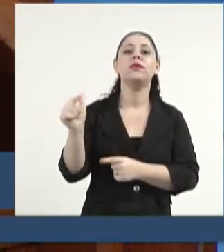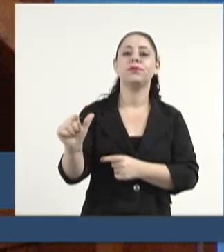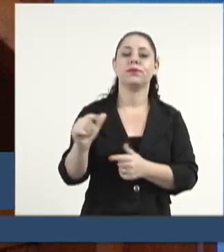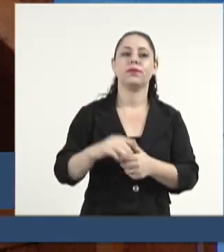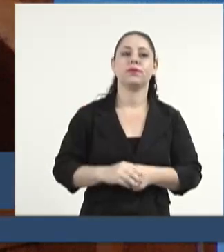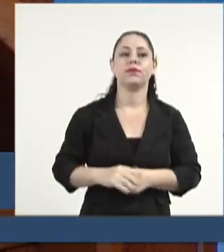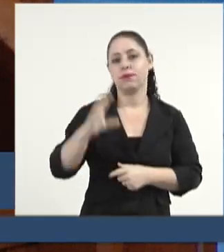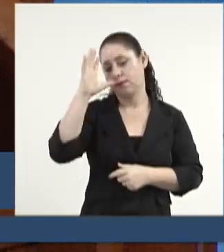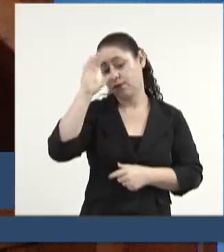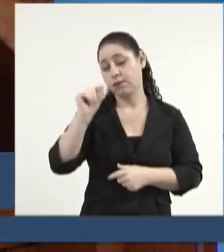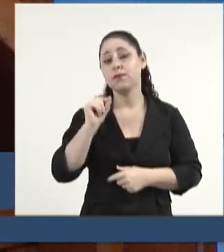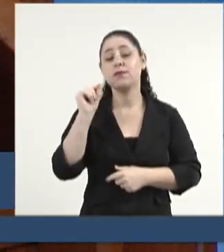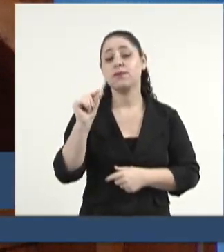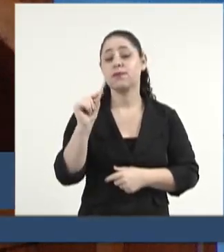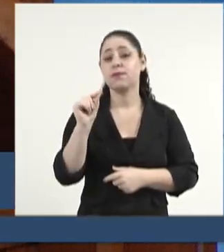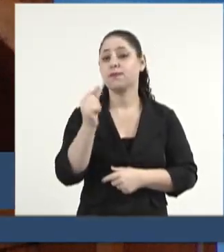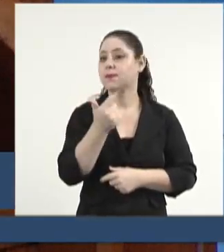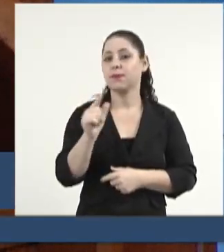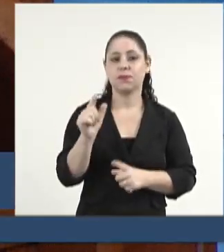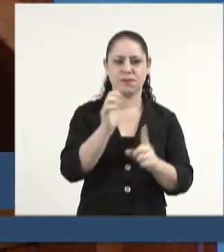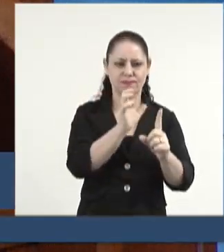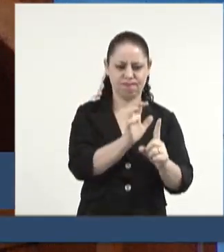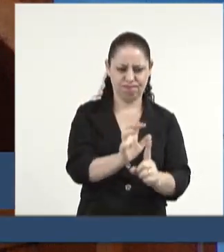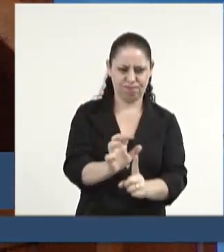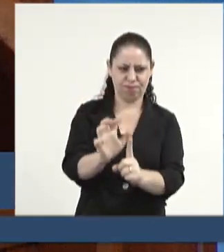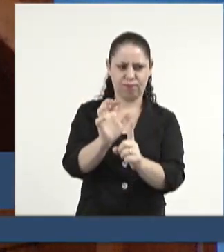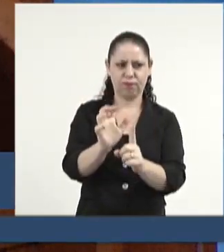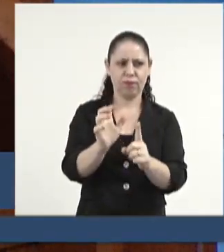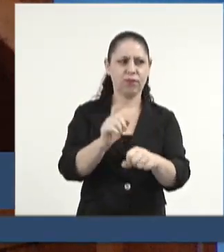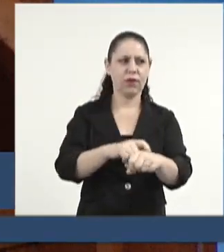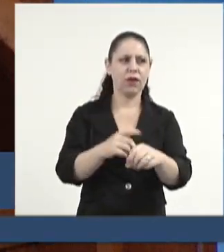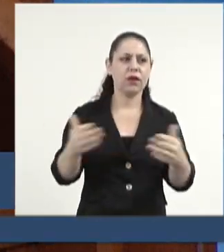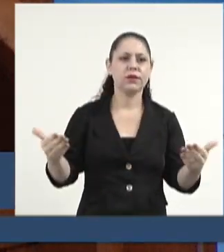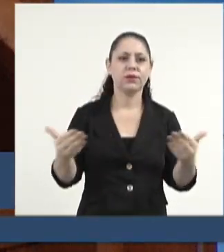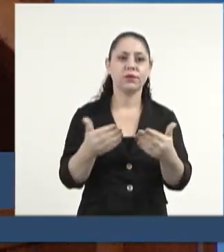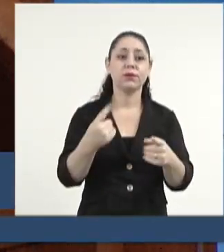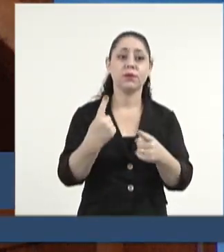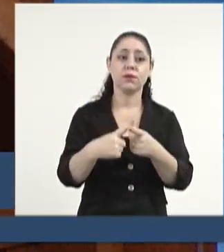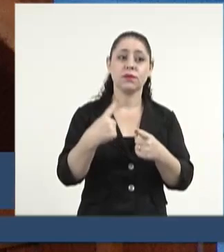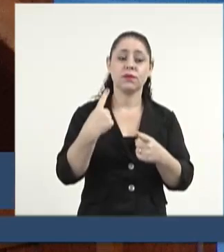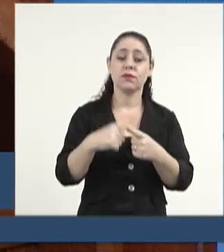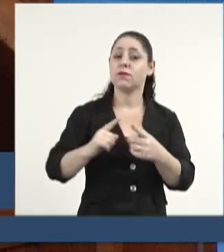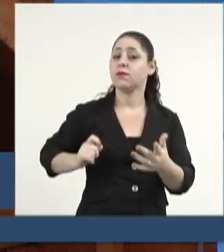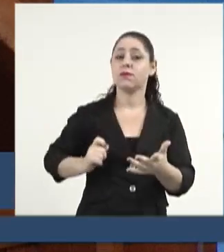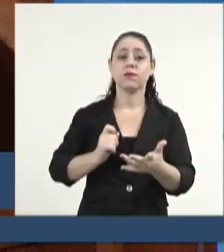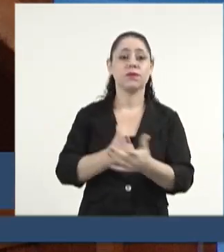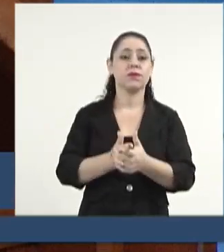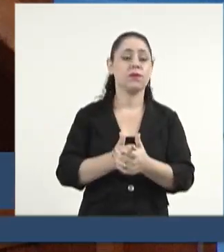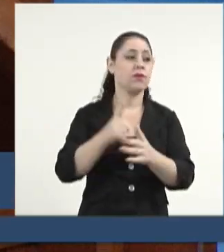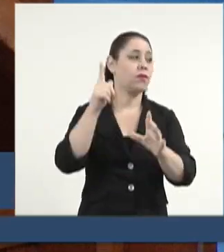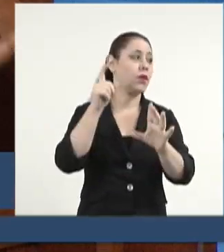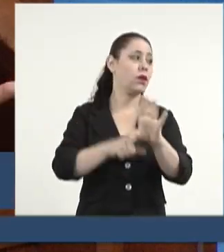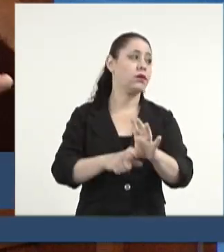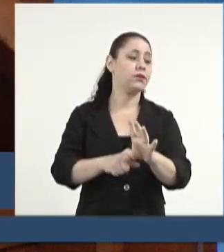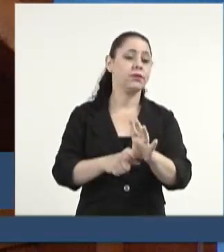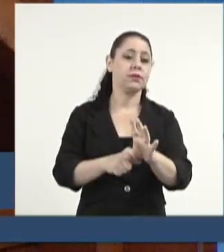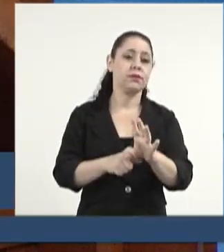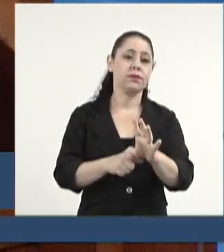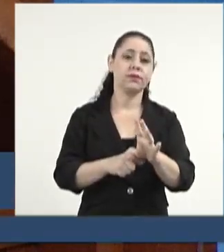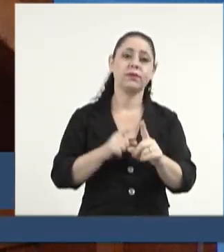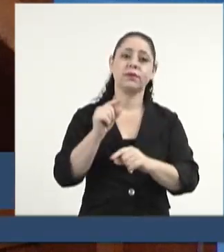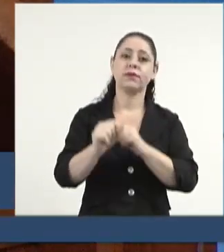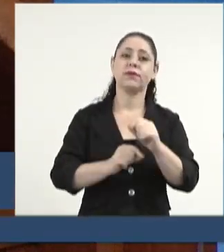que resolve é ele não estar pressionado nesse momento por conta de pagamento de dívida da